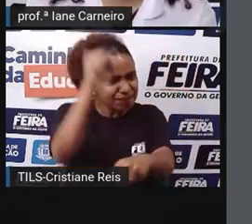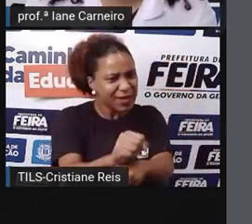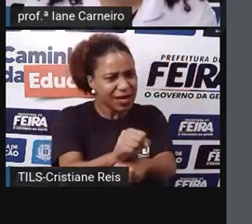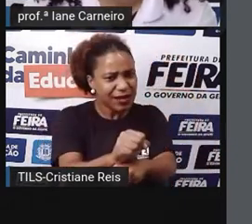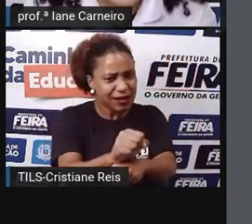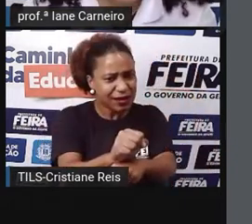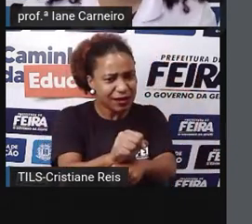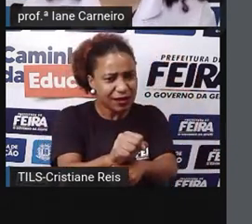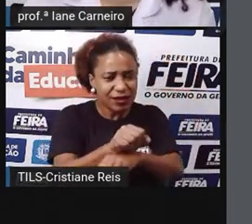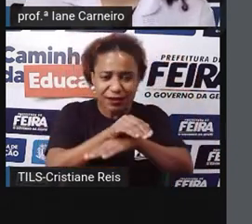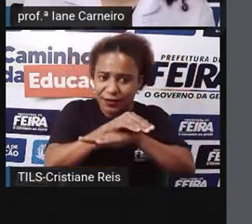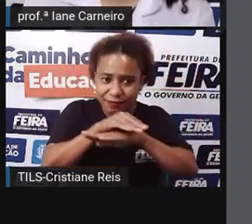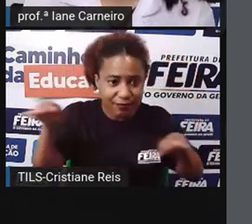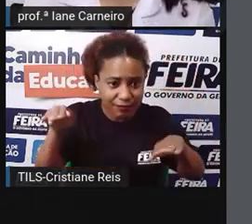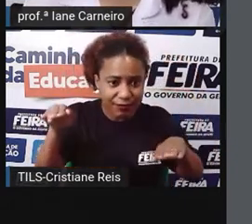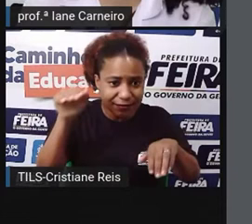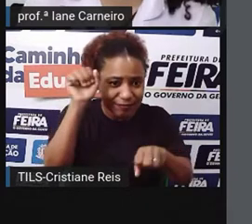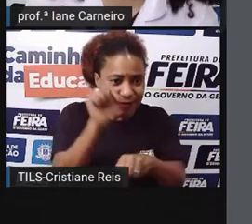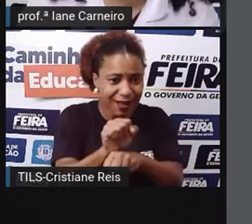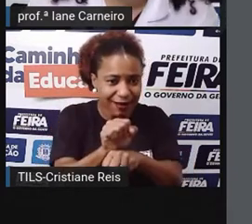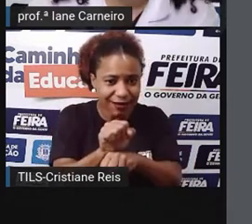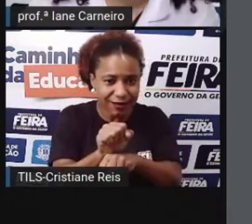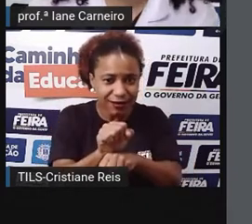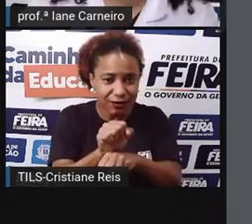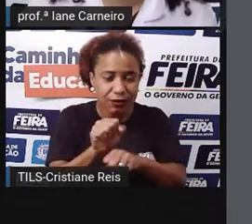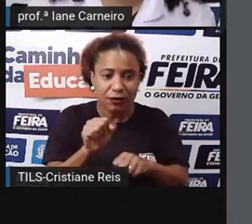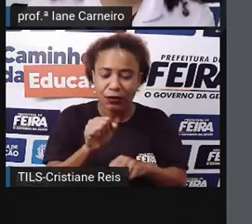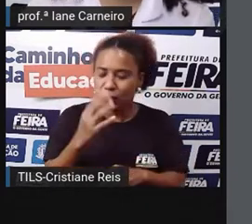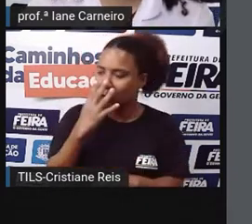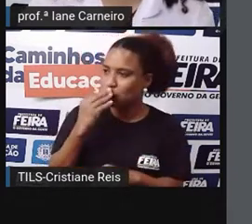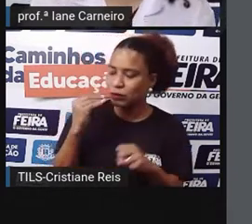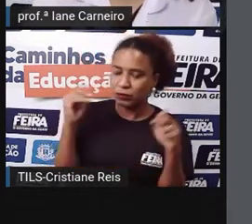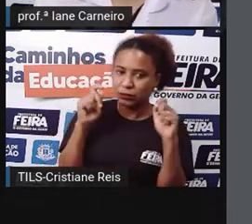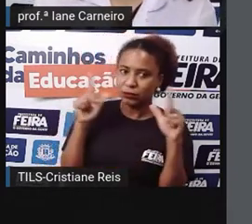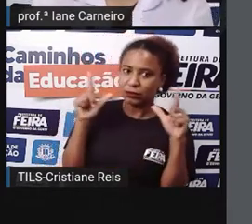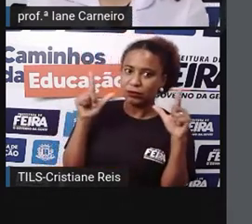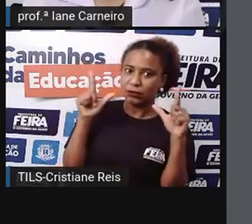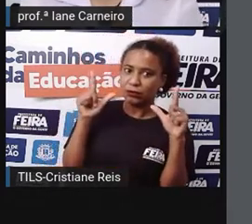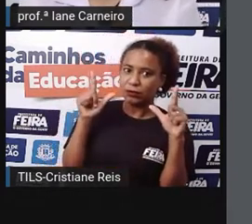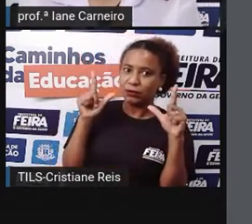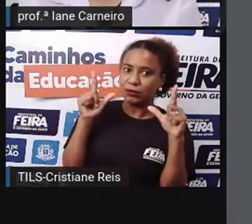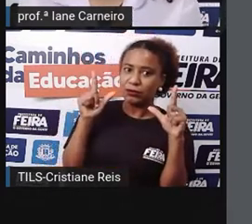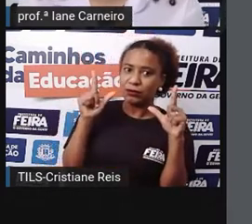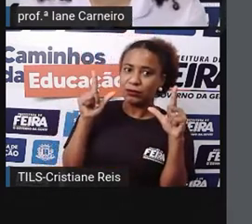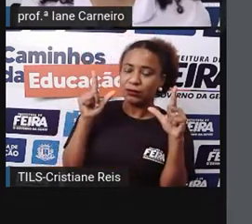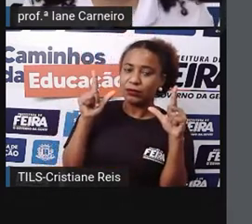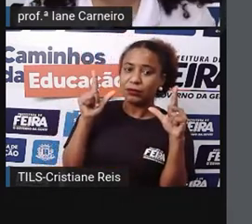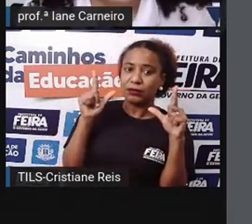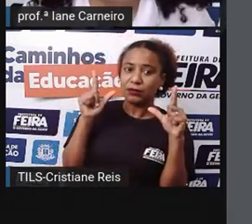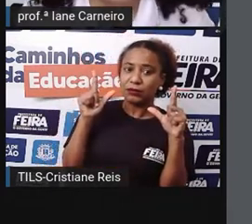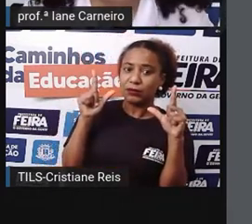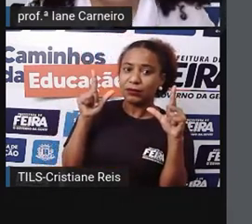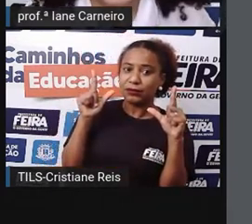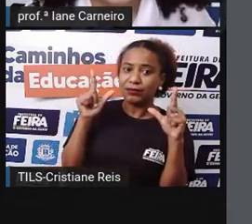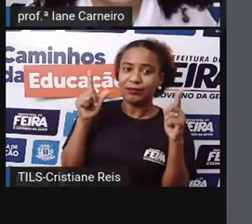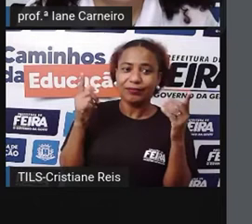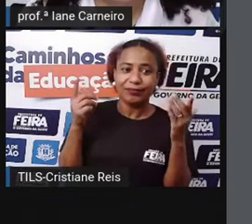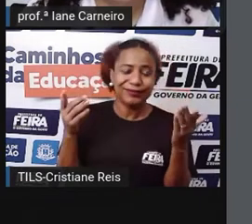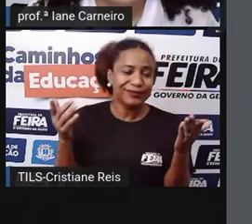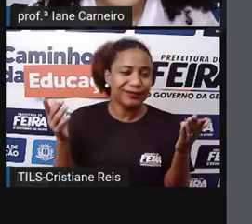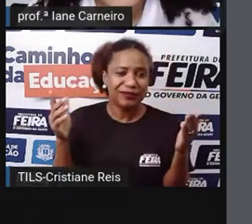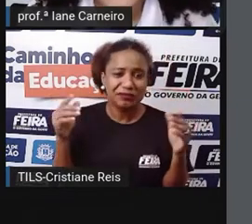jeito que você tá. E o lobo, parado assim, do jeito que o lobo estava, já não era mais um